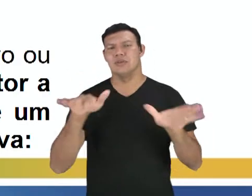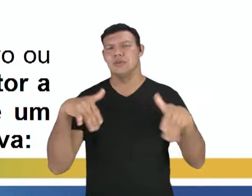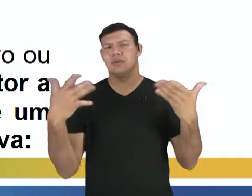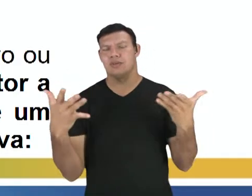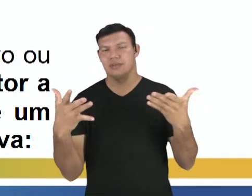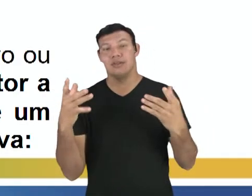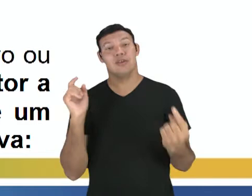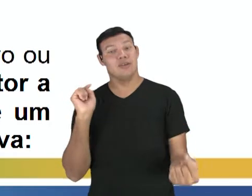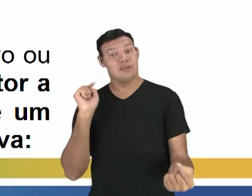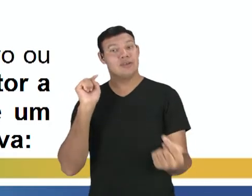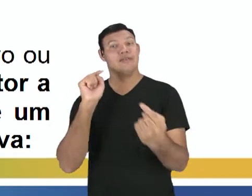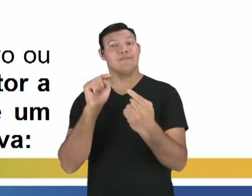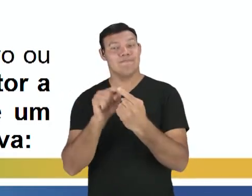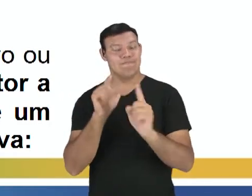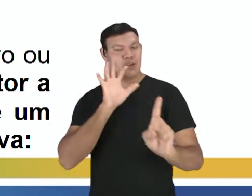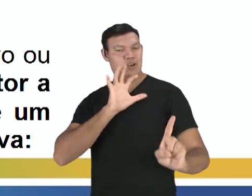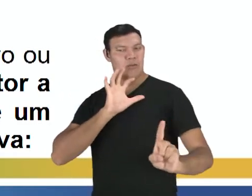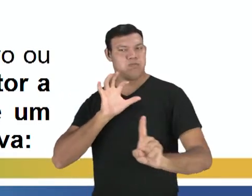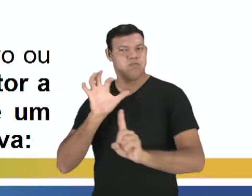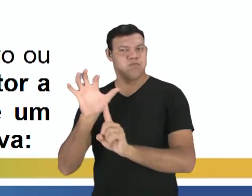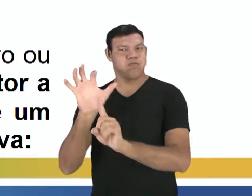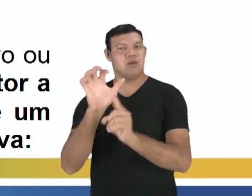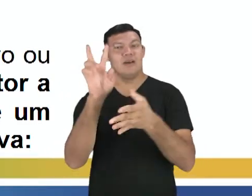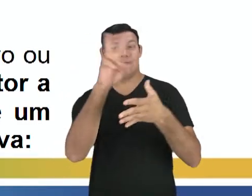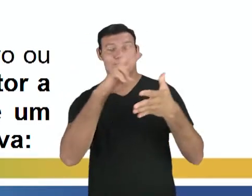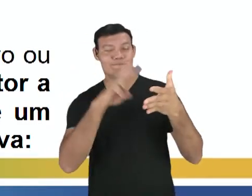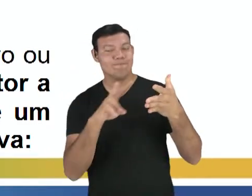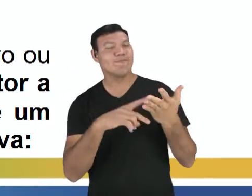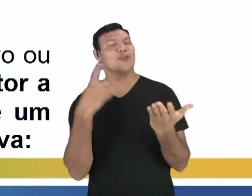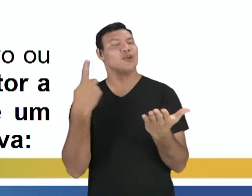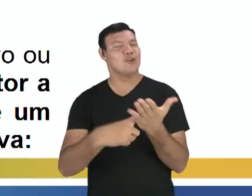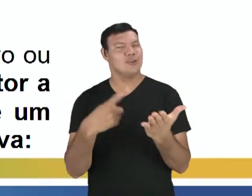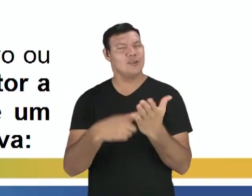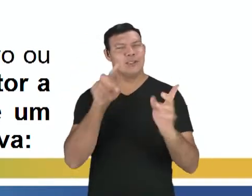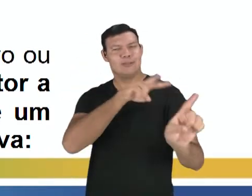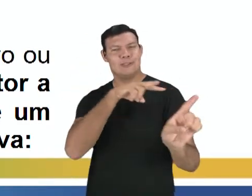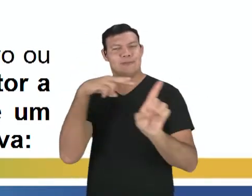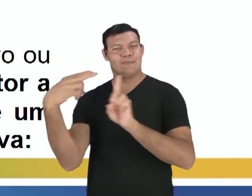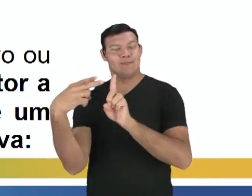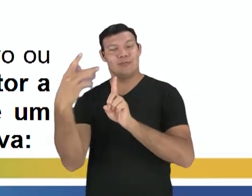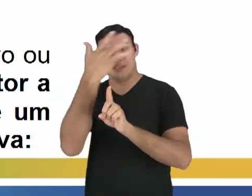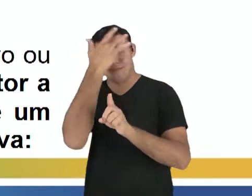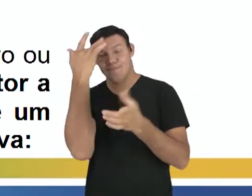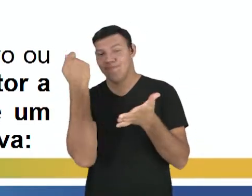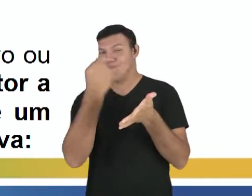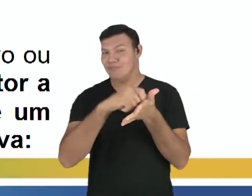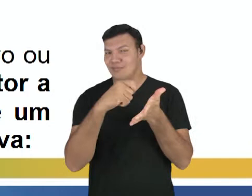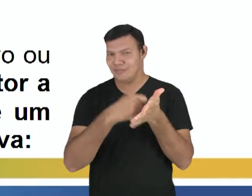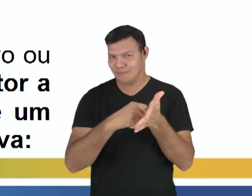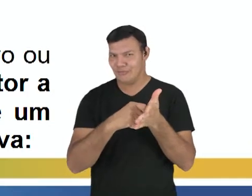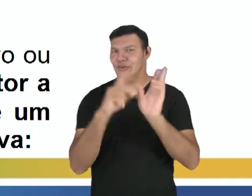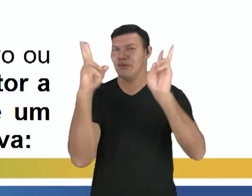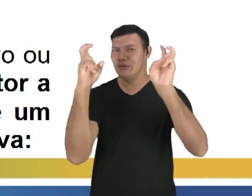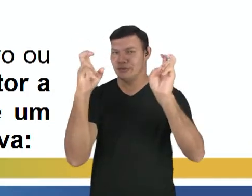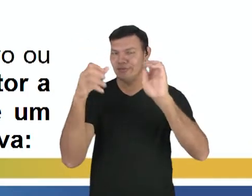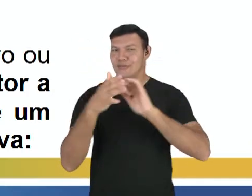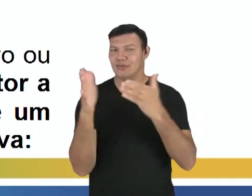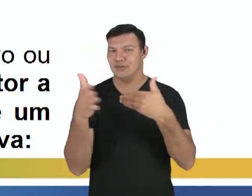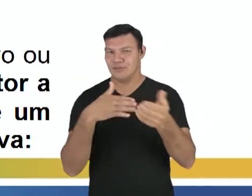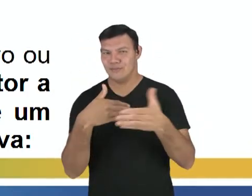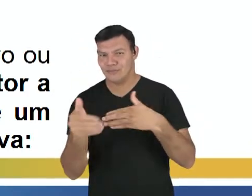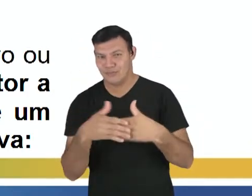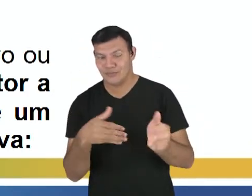a finalidade de convencer o leitor a concordar com o ponto de vista do autor sobre um